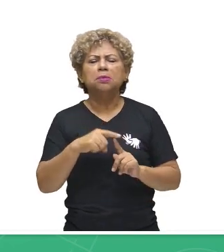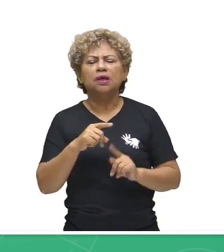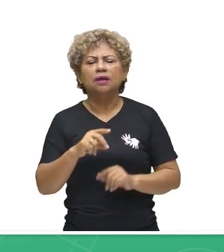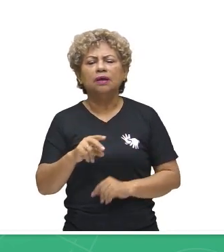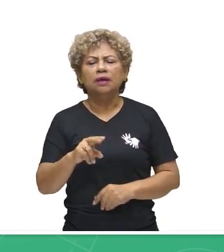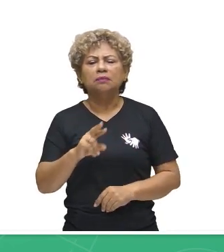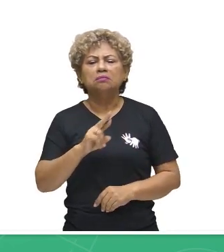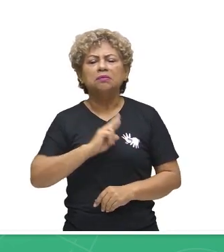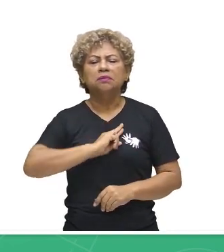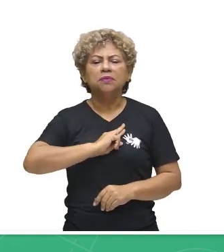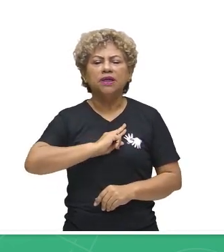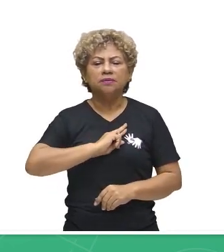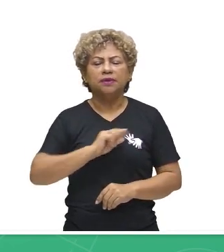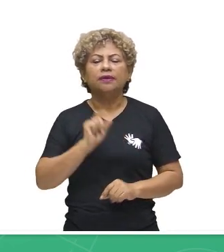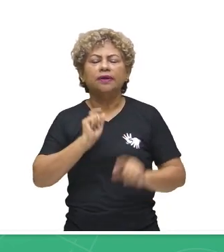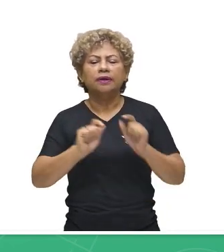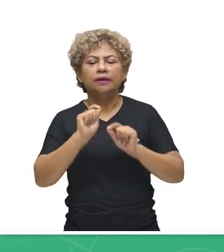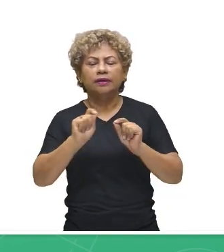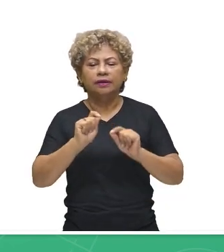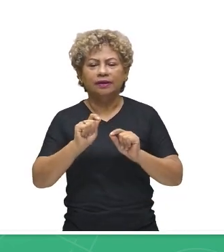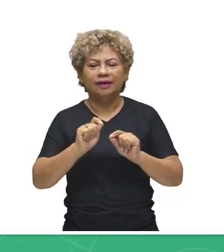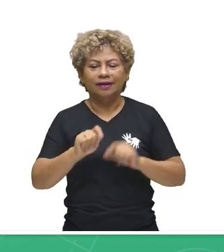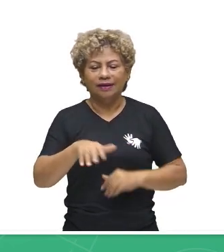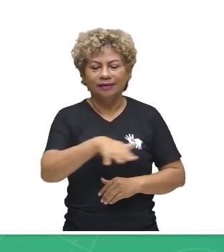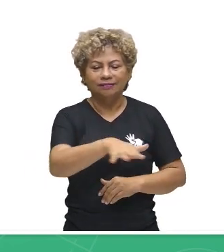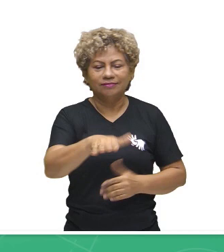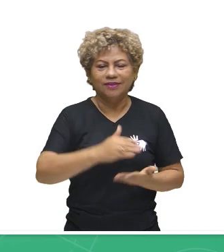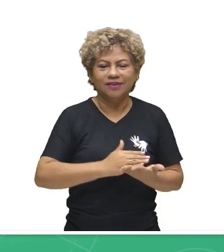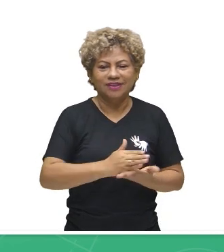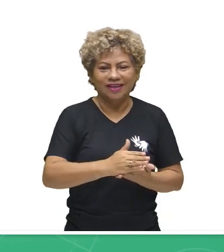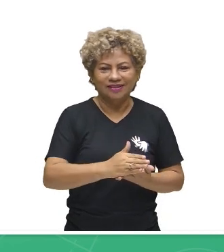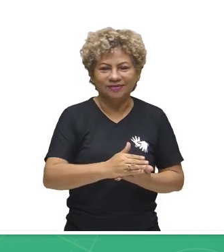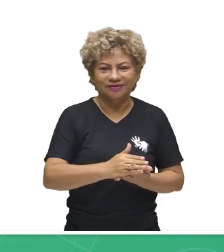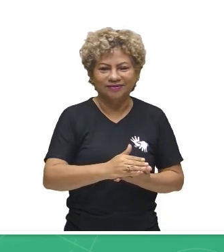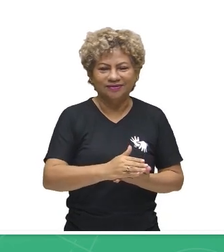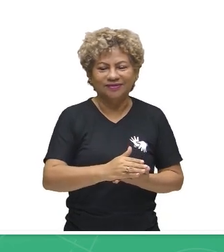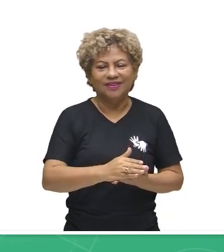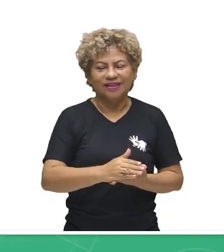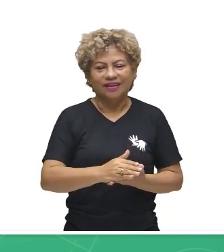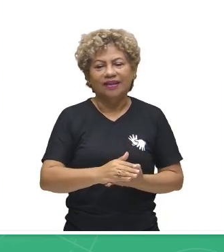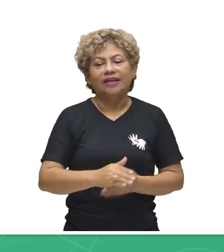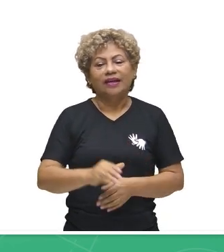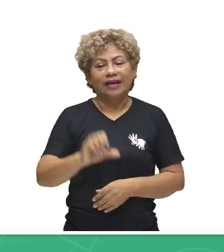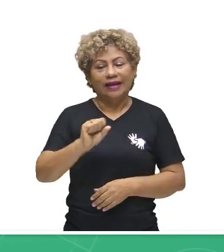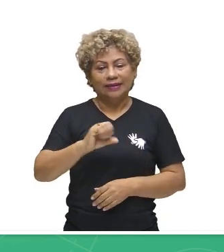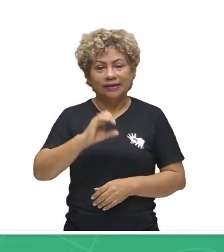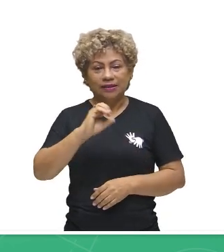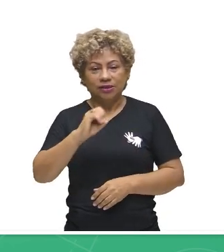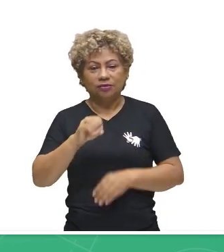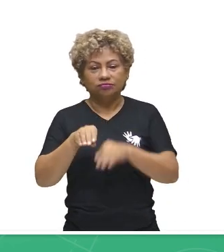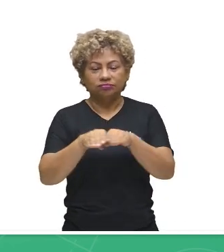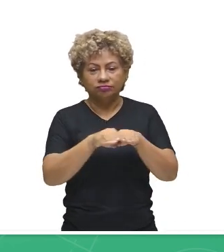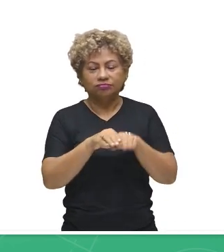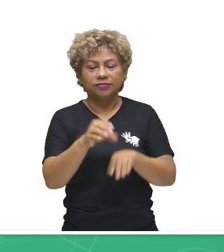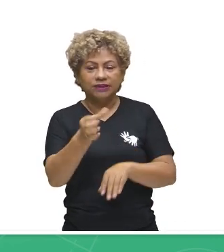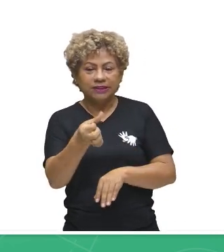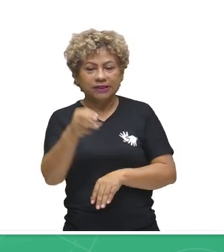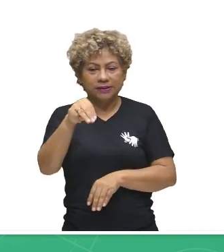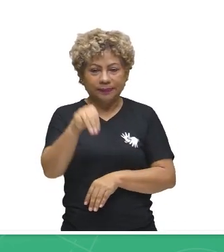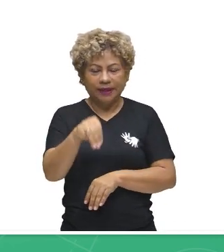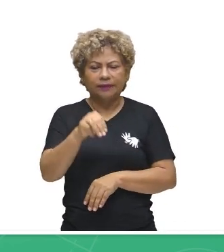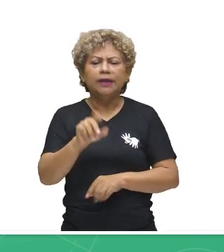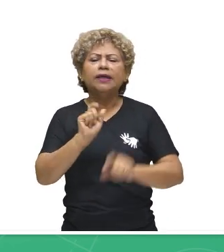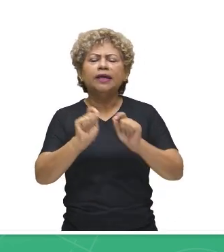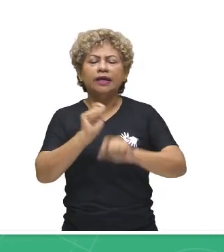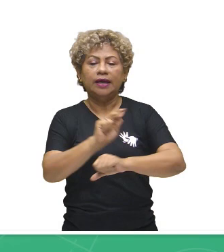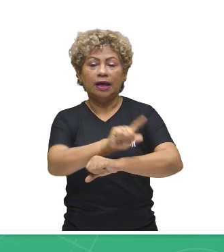é o espaço inicial? Nós temos o 6 metros. E quem é a nossa velocidade?